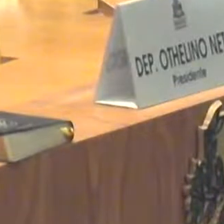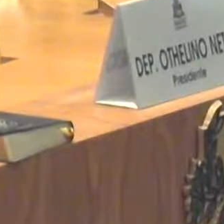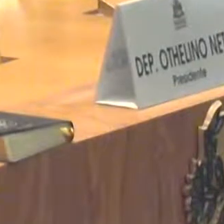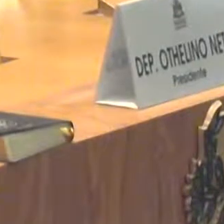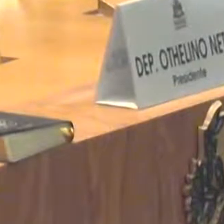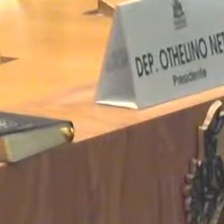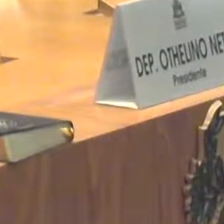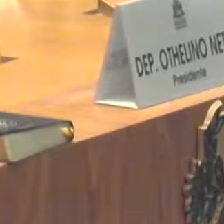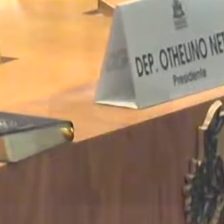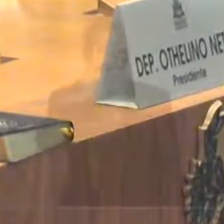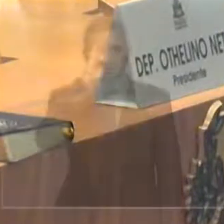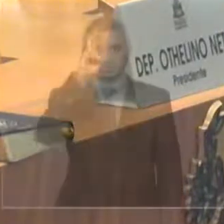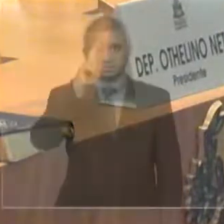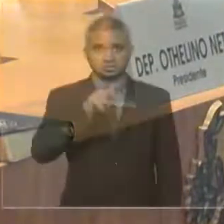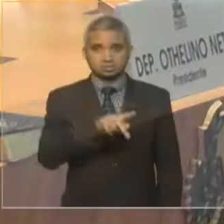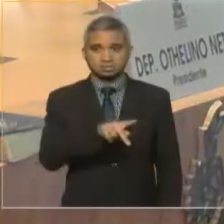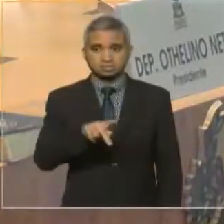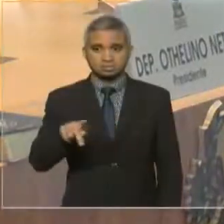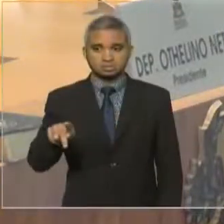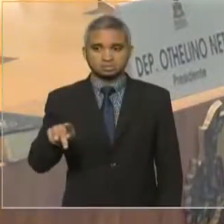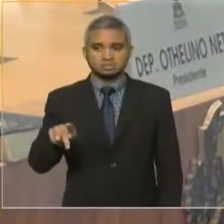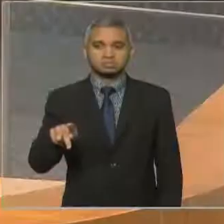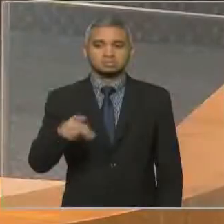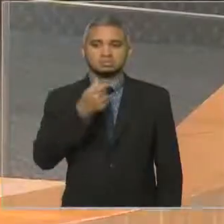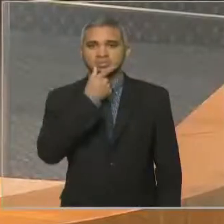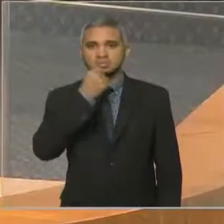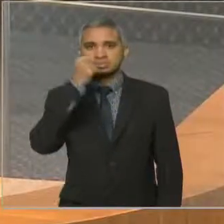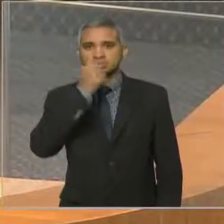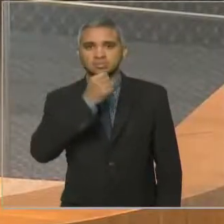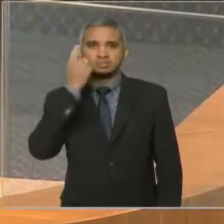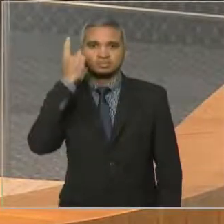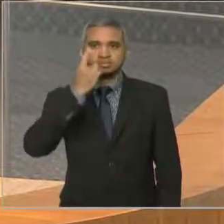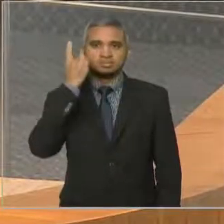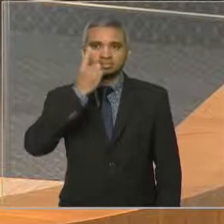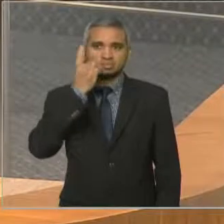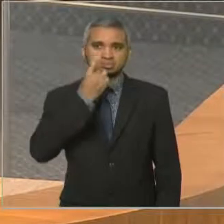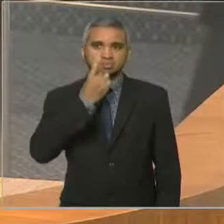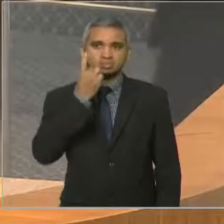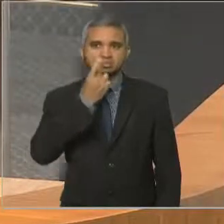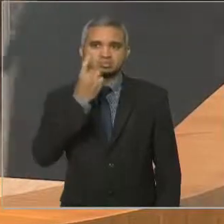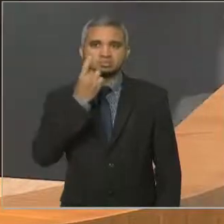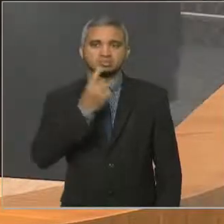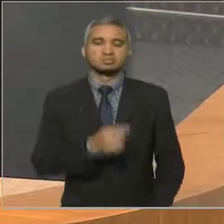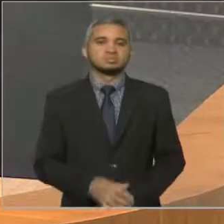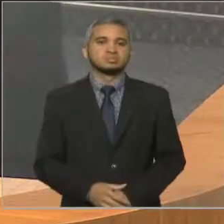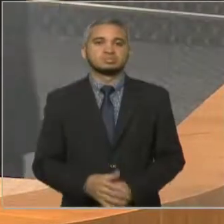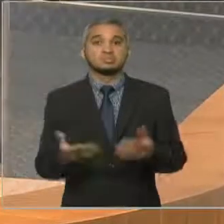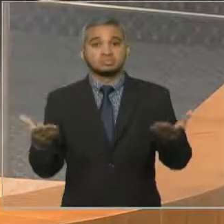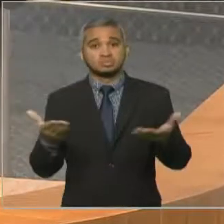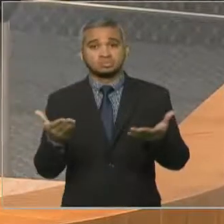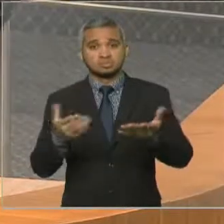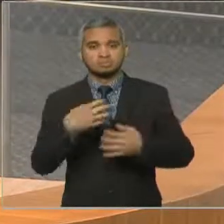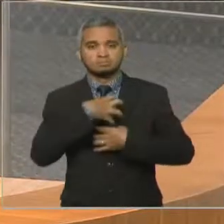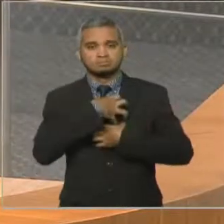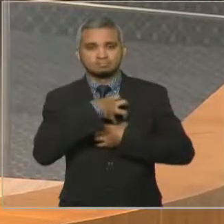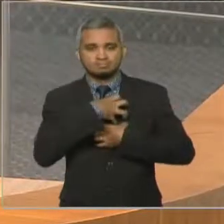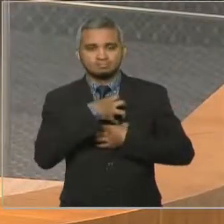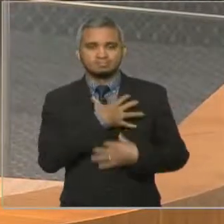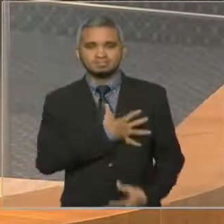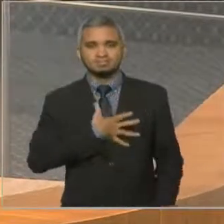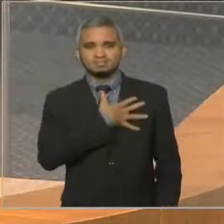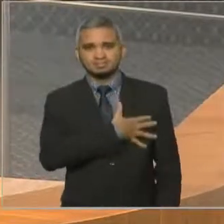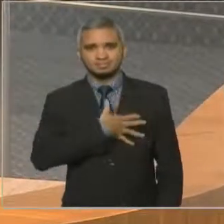Senhor presidente, colegas deputados, deputadas, é uma alegria muito grande e satisfação vir a essa tribuna hoje para